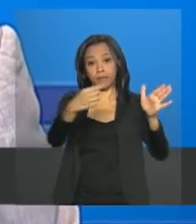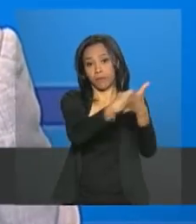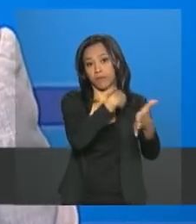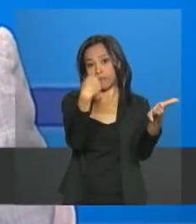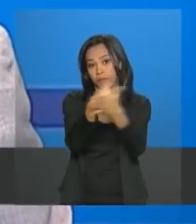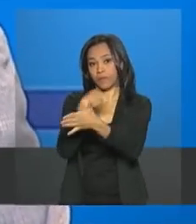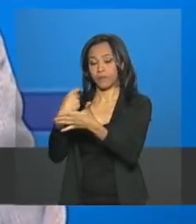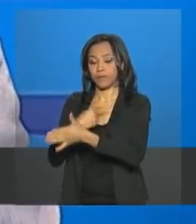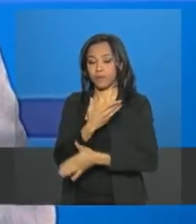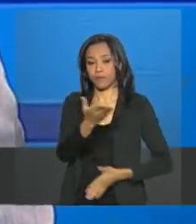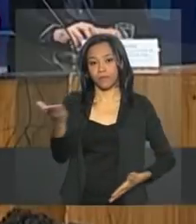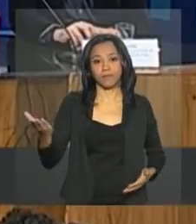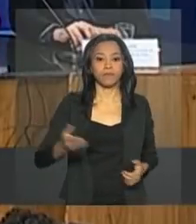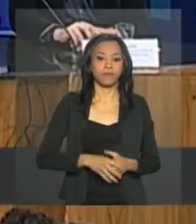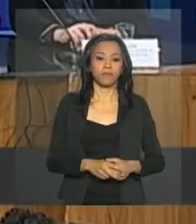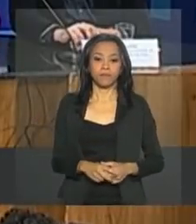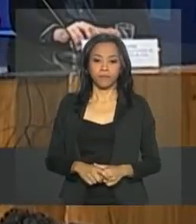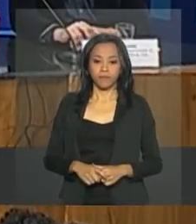por favor